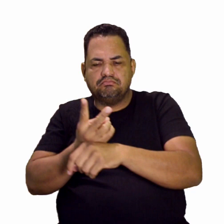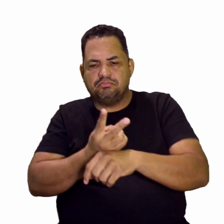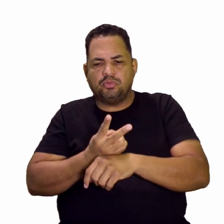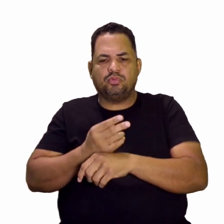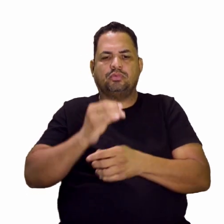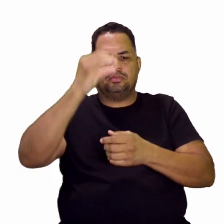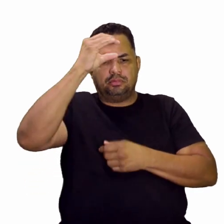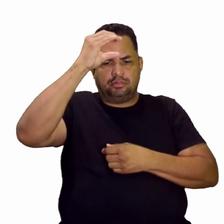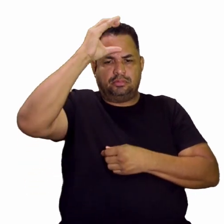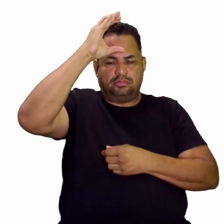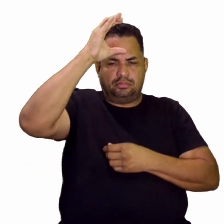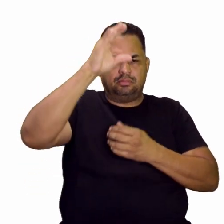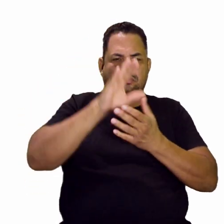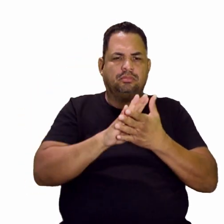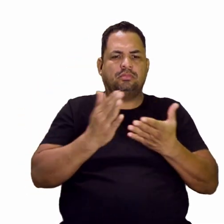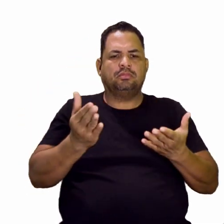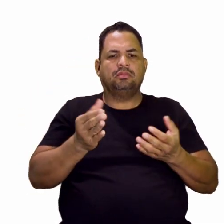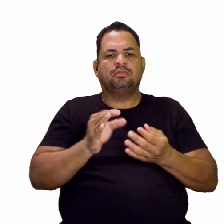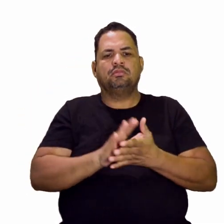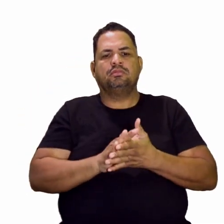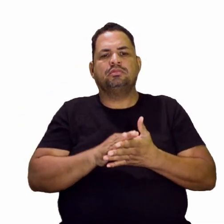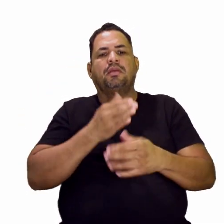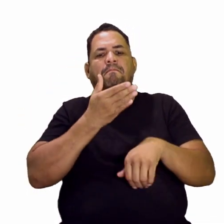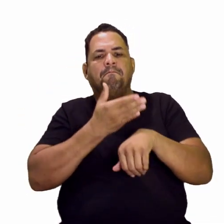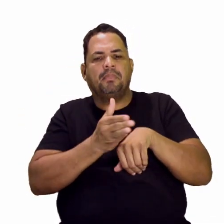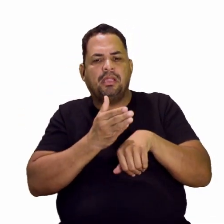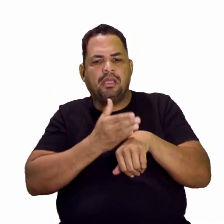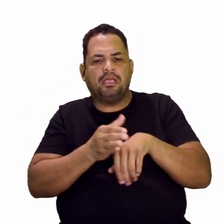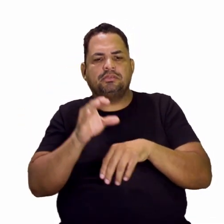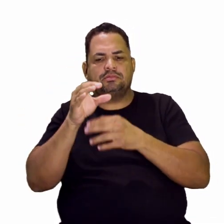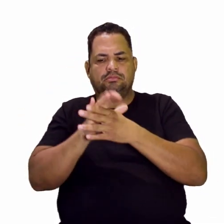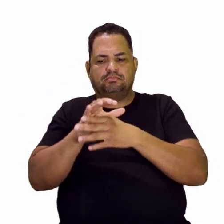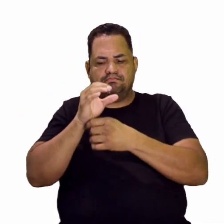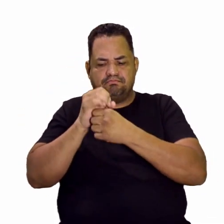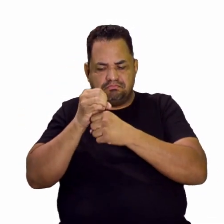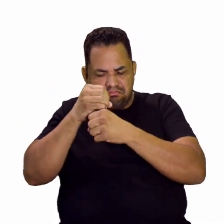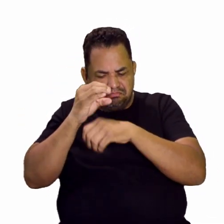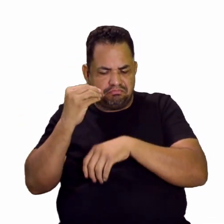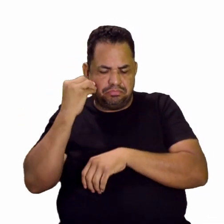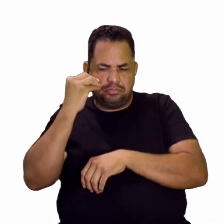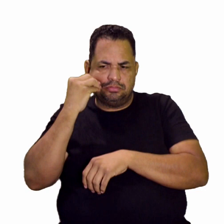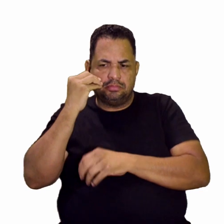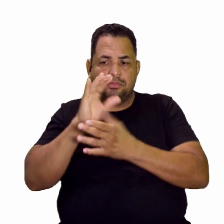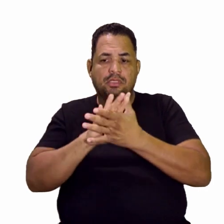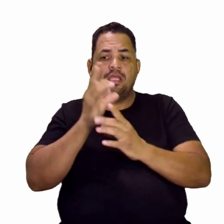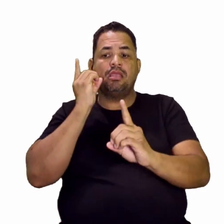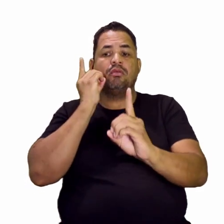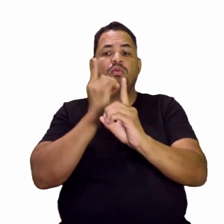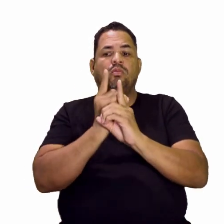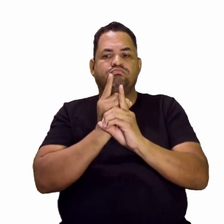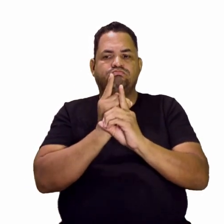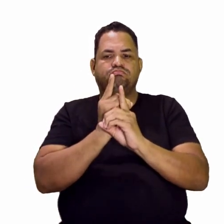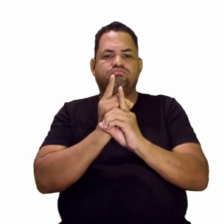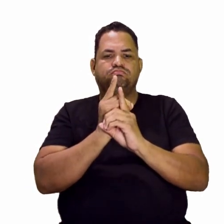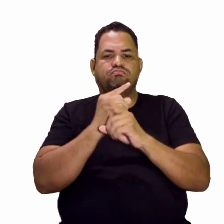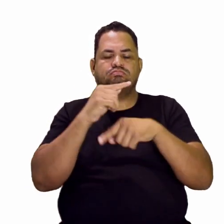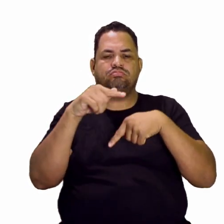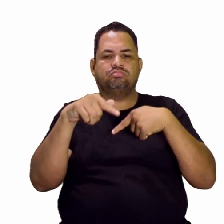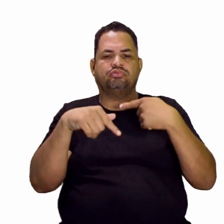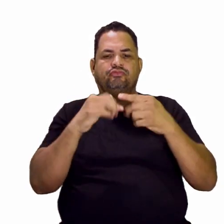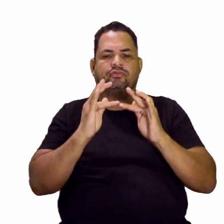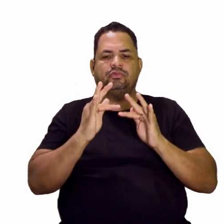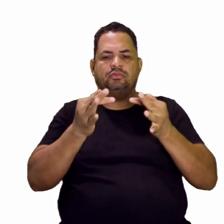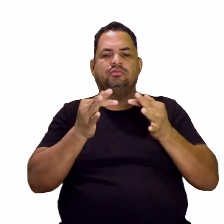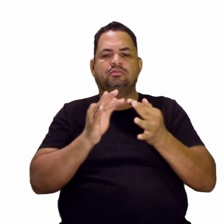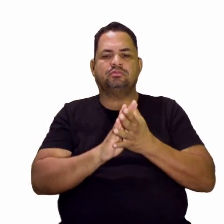do conhecimento, eu fui atrás da prática, né, do experimento e cheguei a esse resultado. Depois que eu tenho esse resultado,